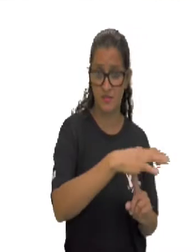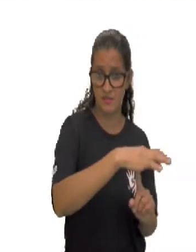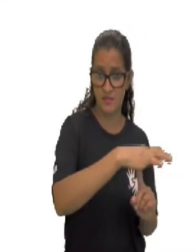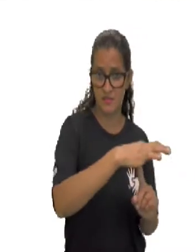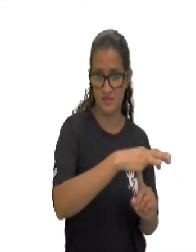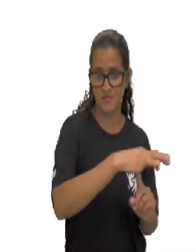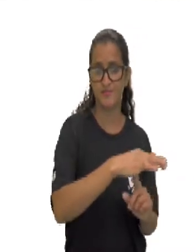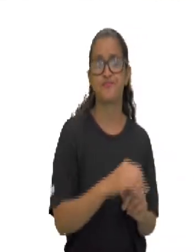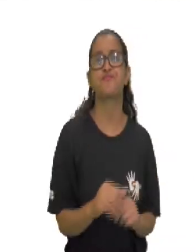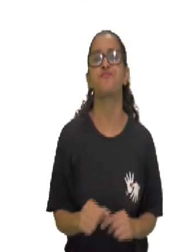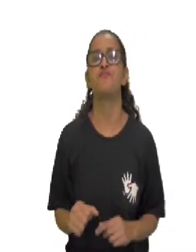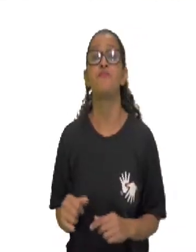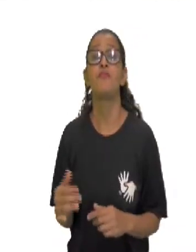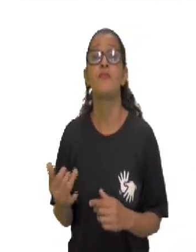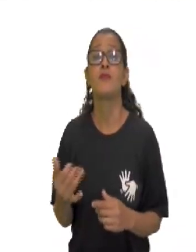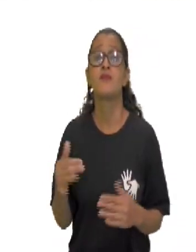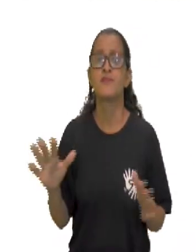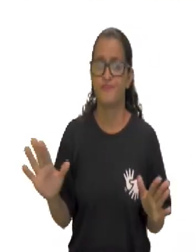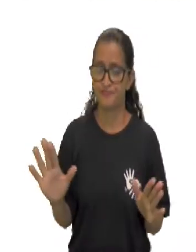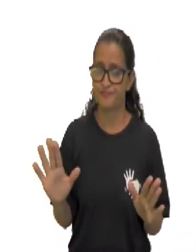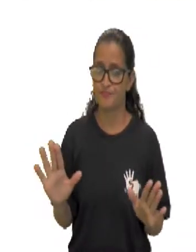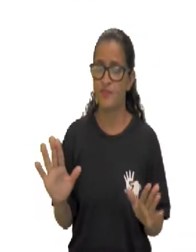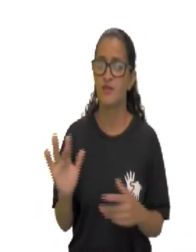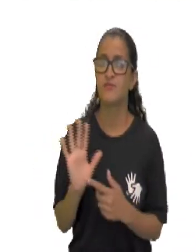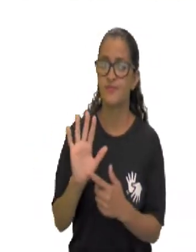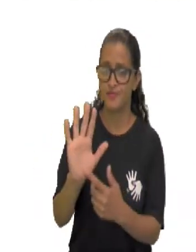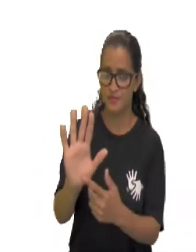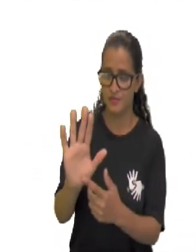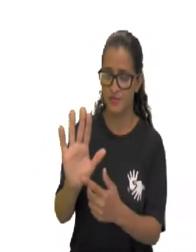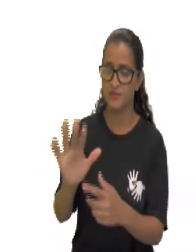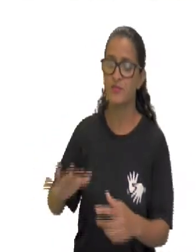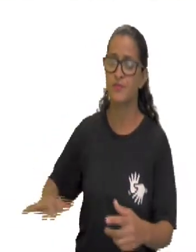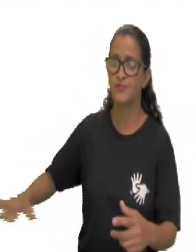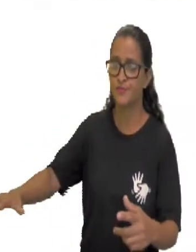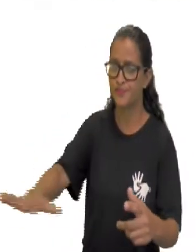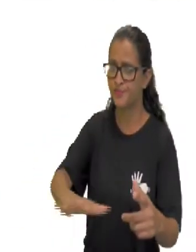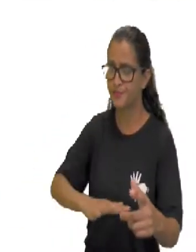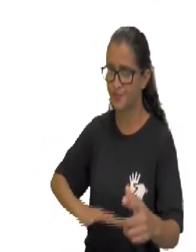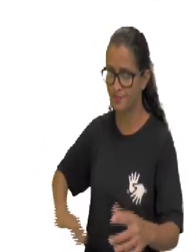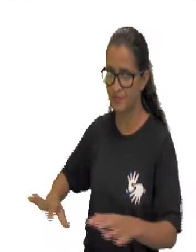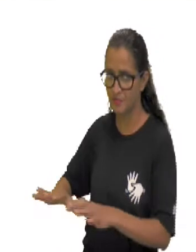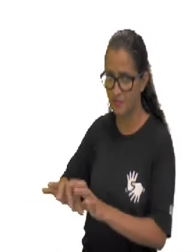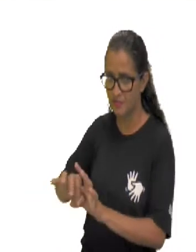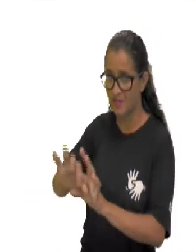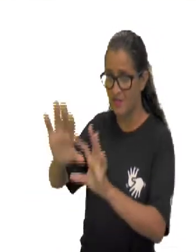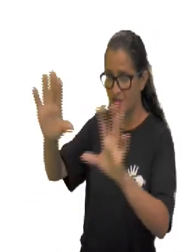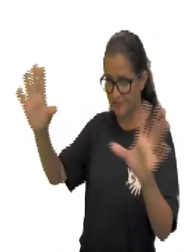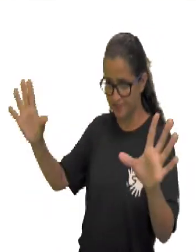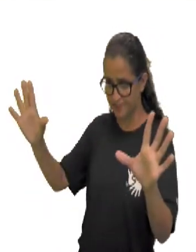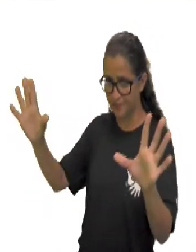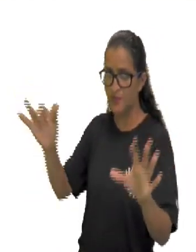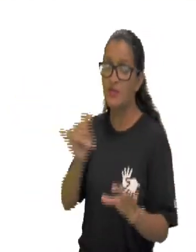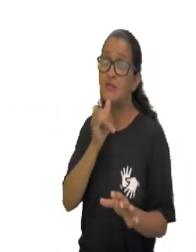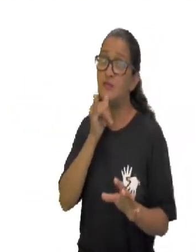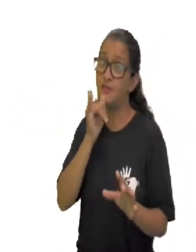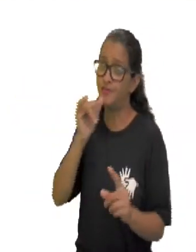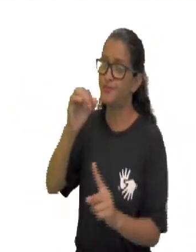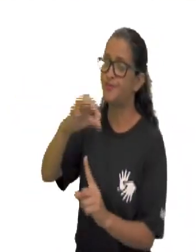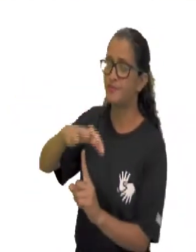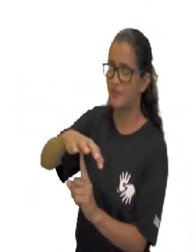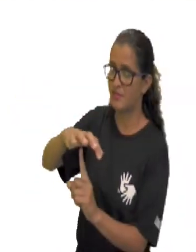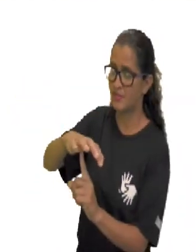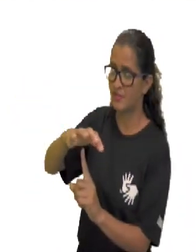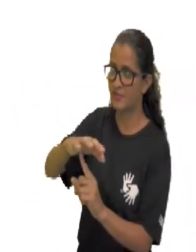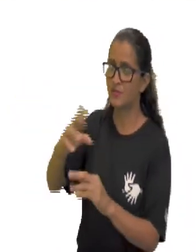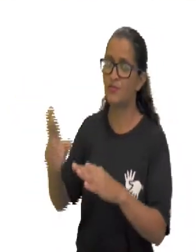Vamos falar novamente desses locais externos, que pode ser a praça, a